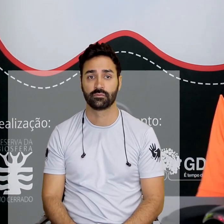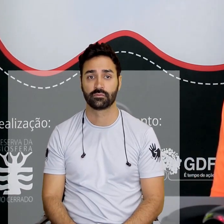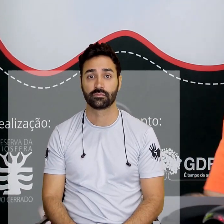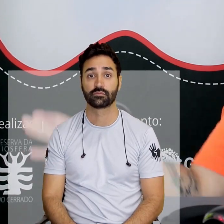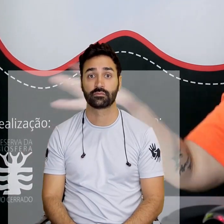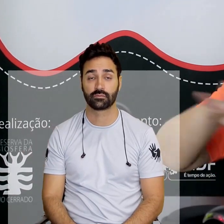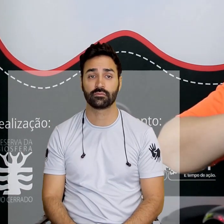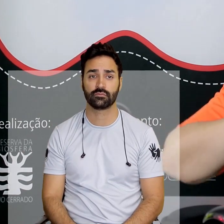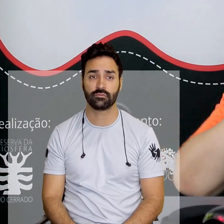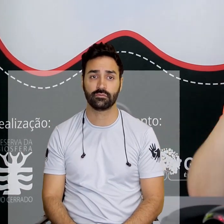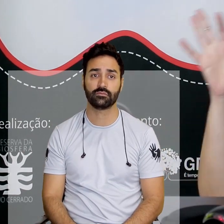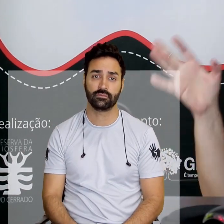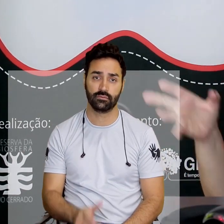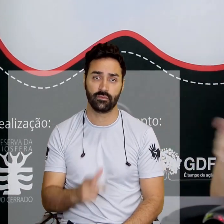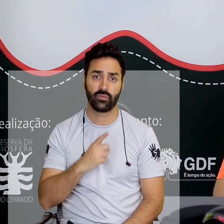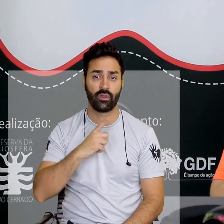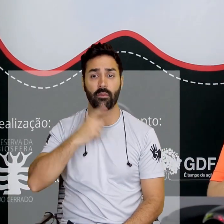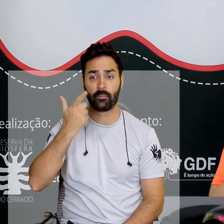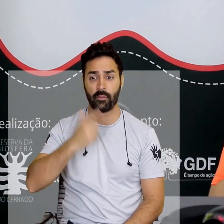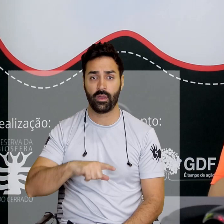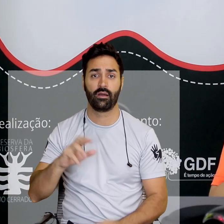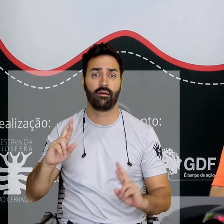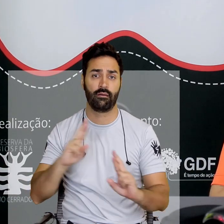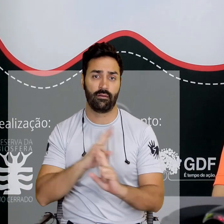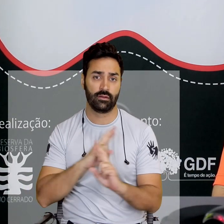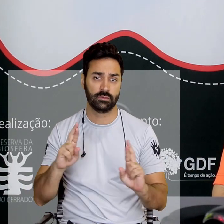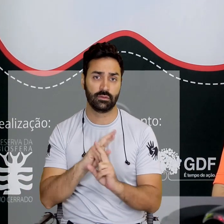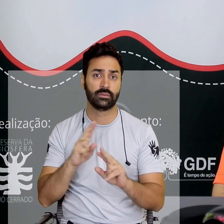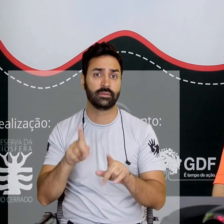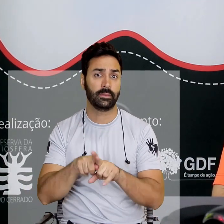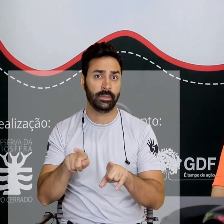E aí tem outras relações ali que a gente nem comentou, né?